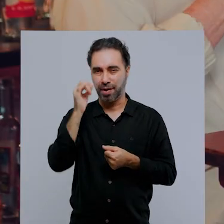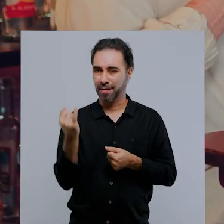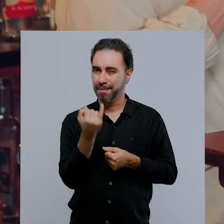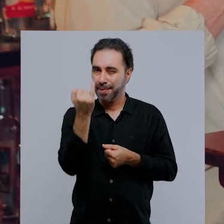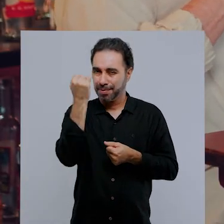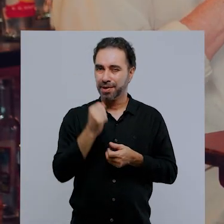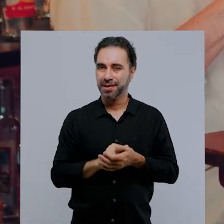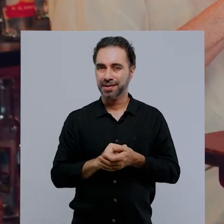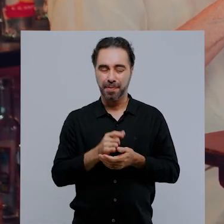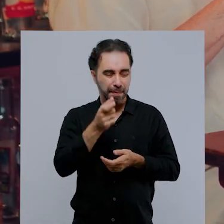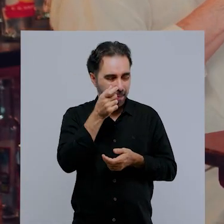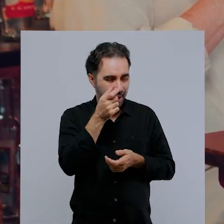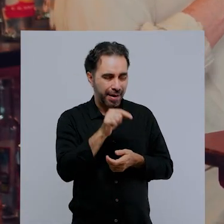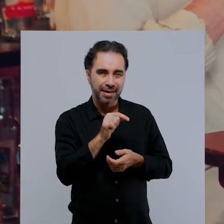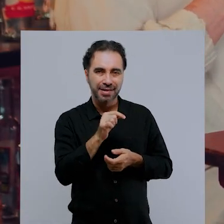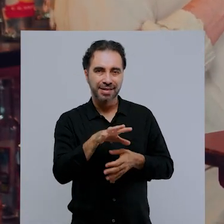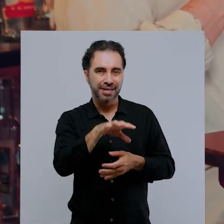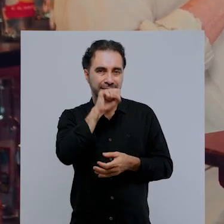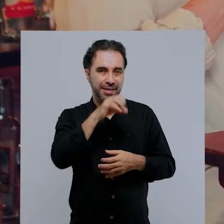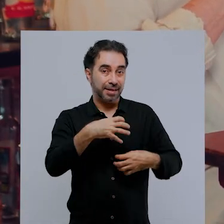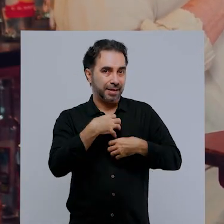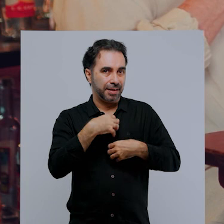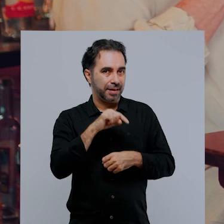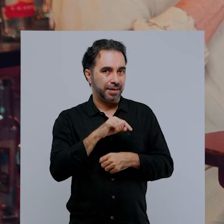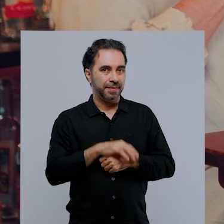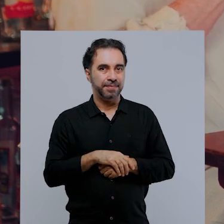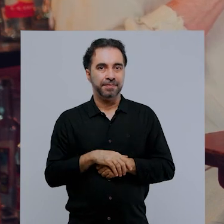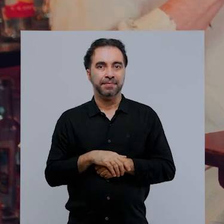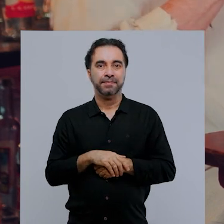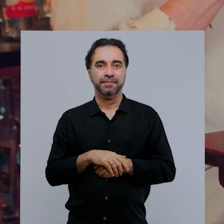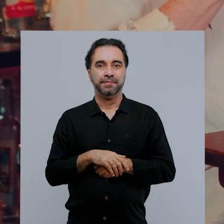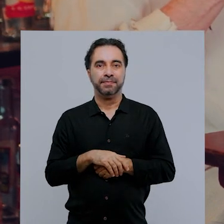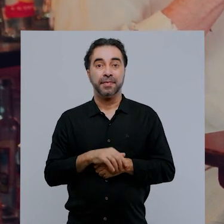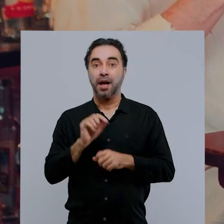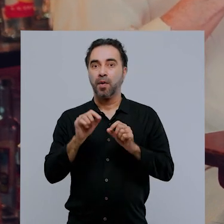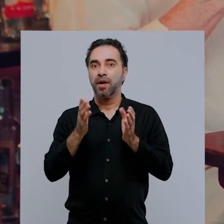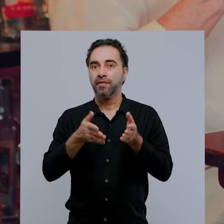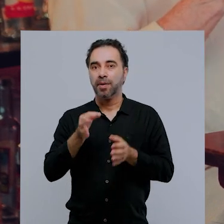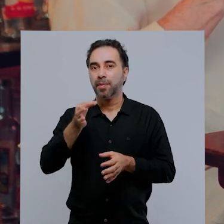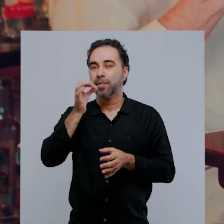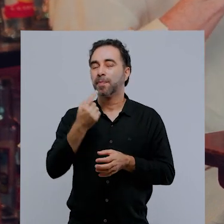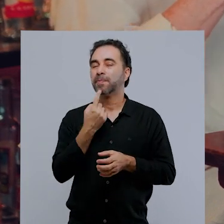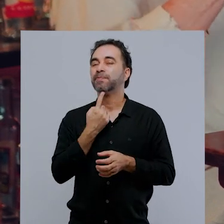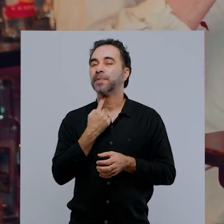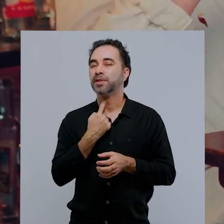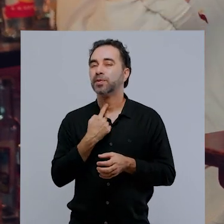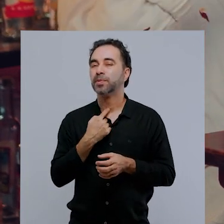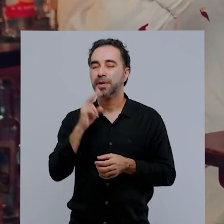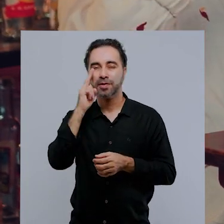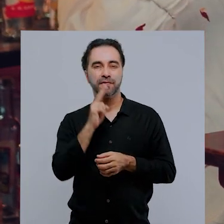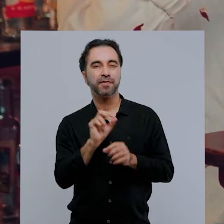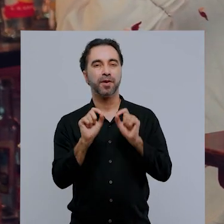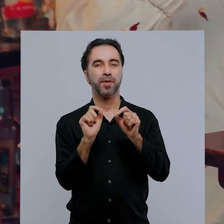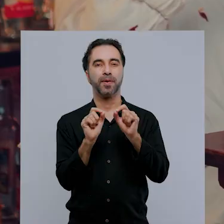que é o mais interessante, que a gente pode sentir aqui, exatamente. Agora vamos para o paladar, né? Para a gente ver o